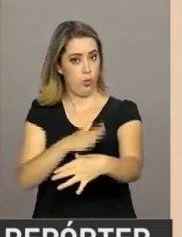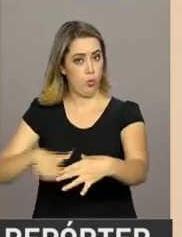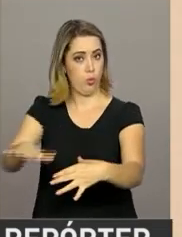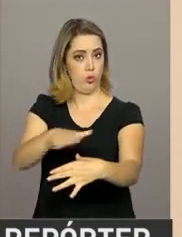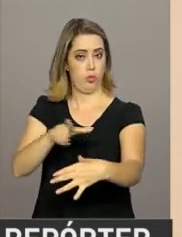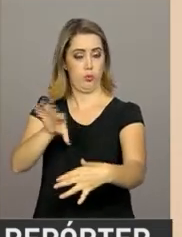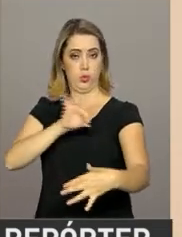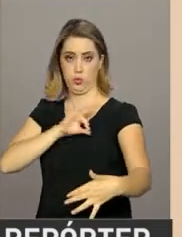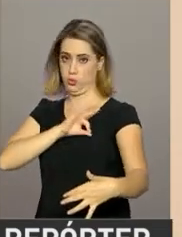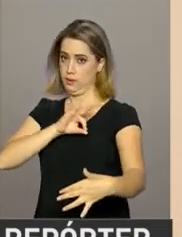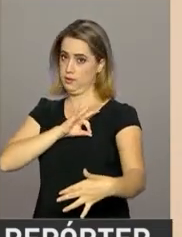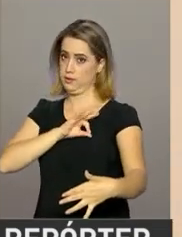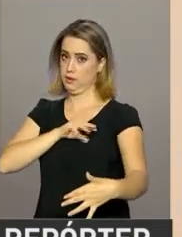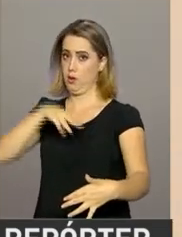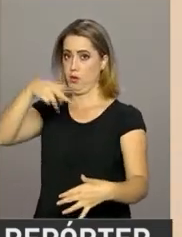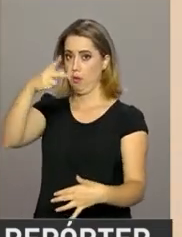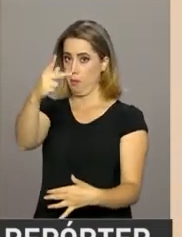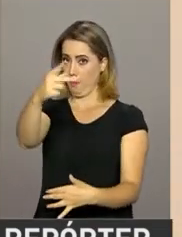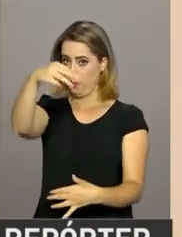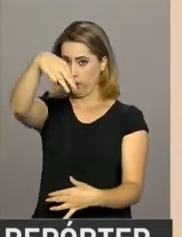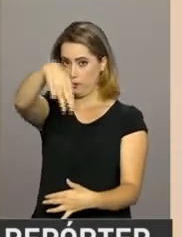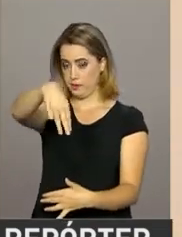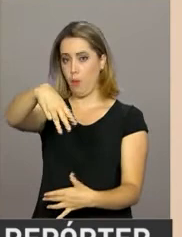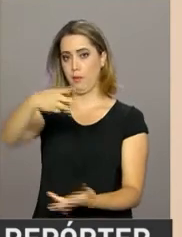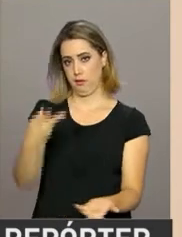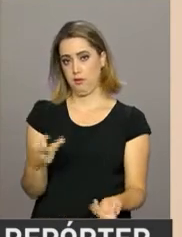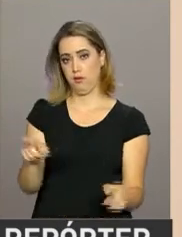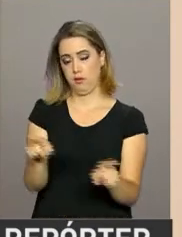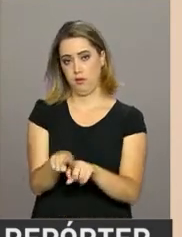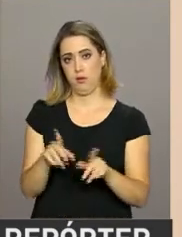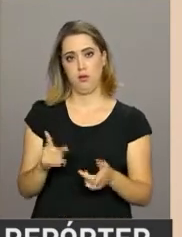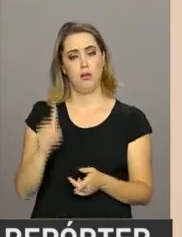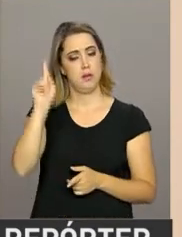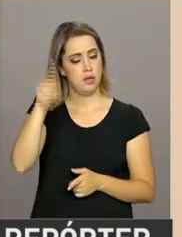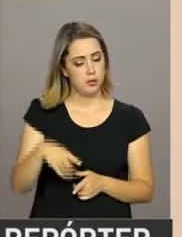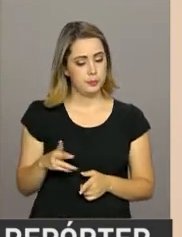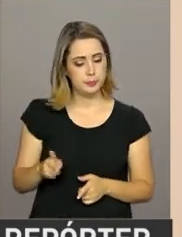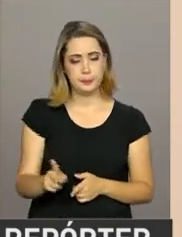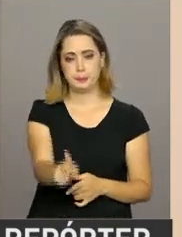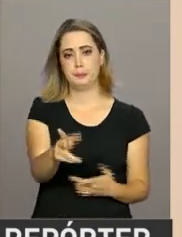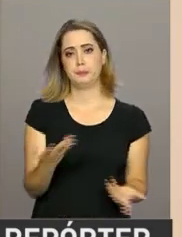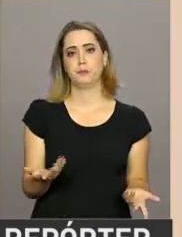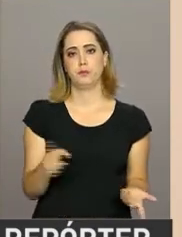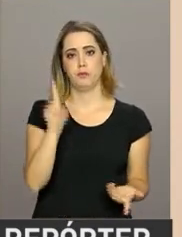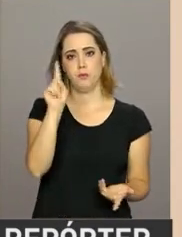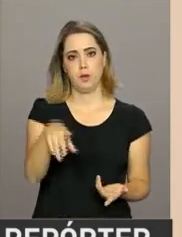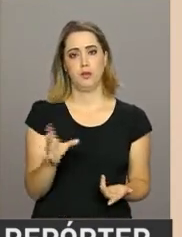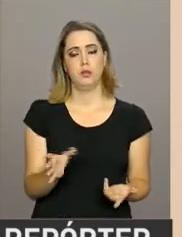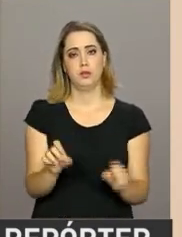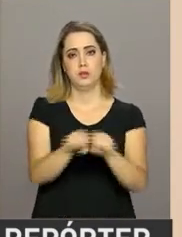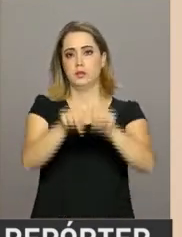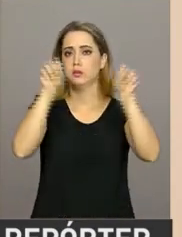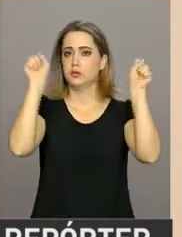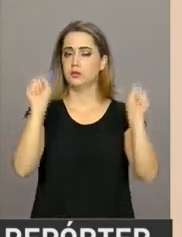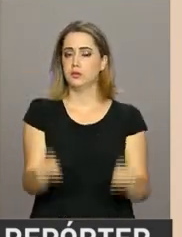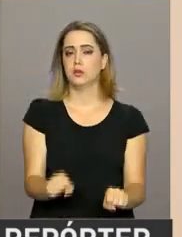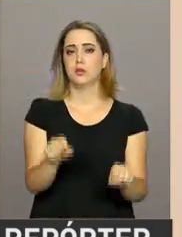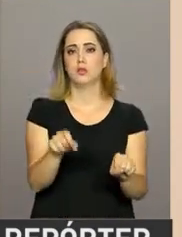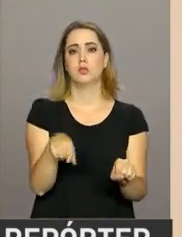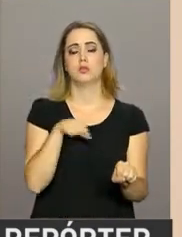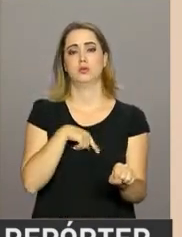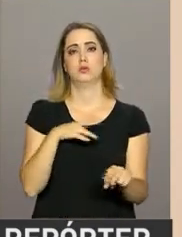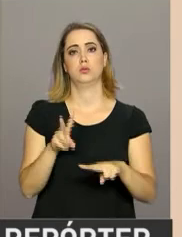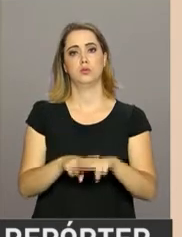militares veja aí a isso há uma unanimidade no sistema penitenciário